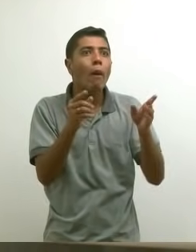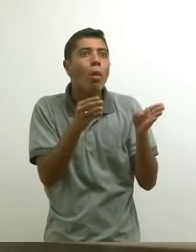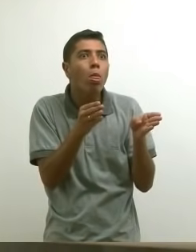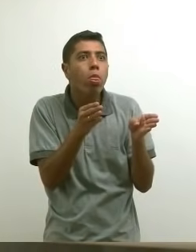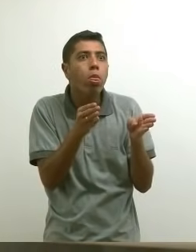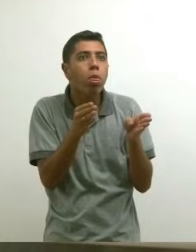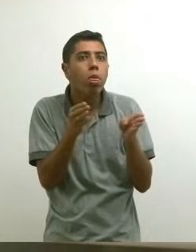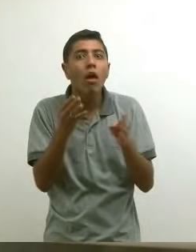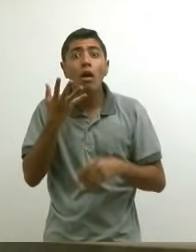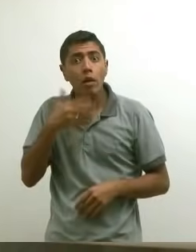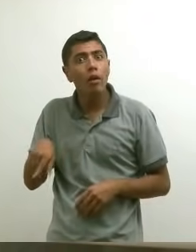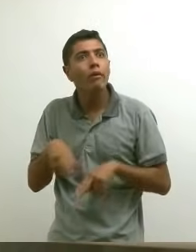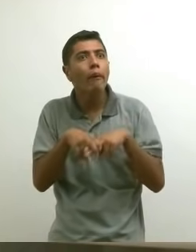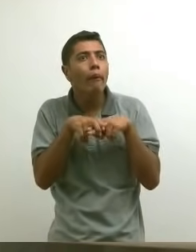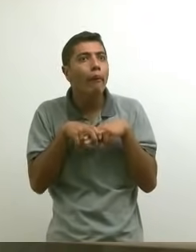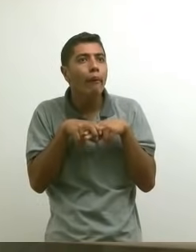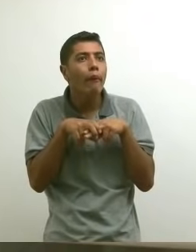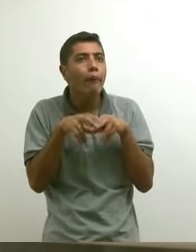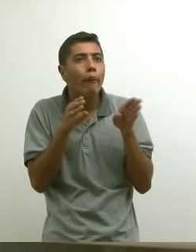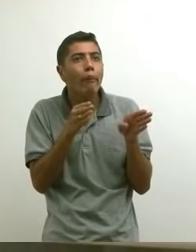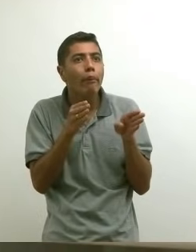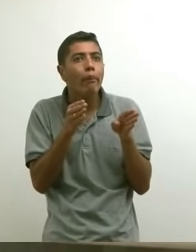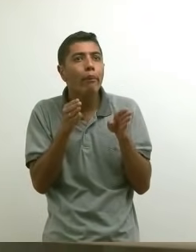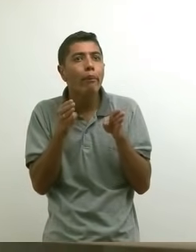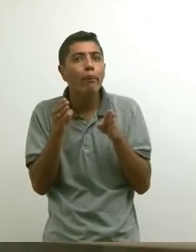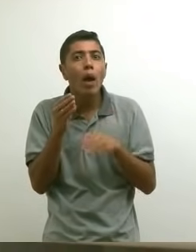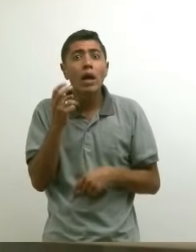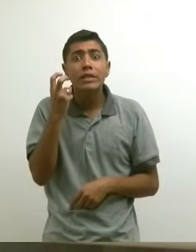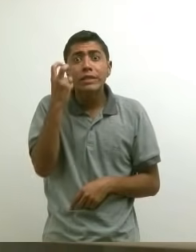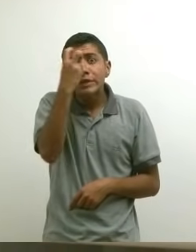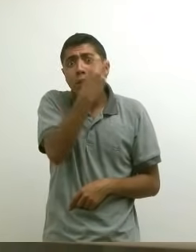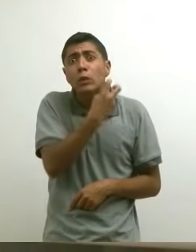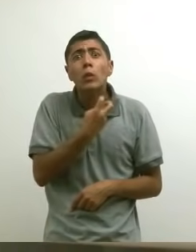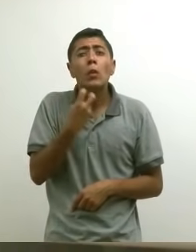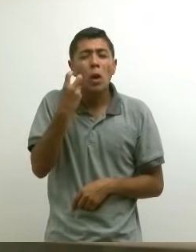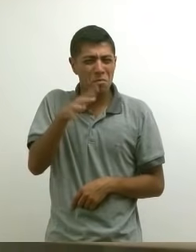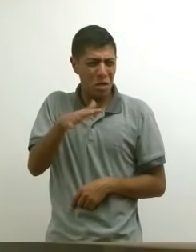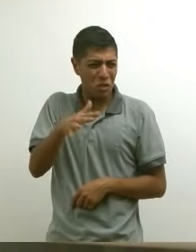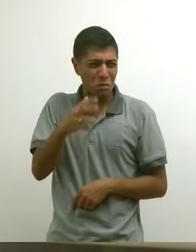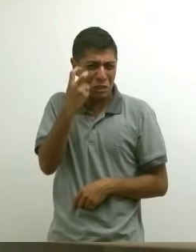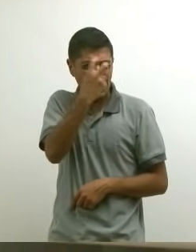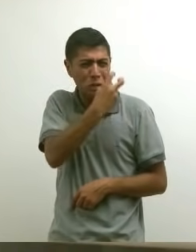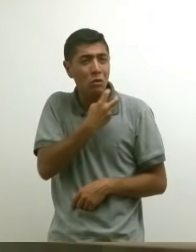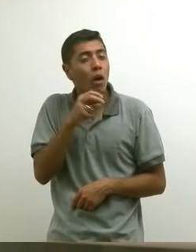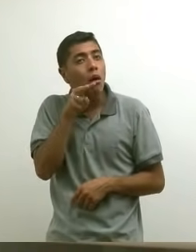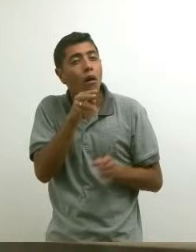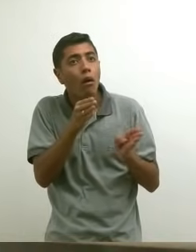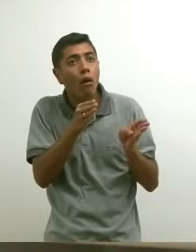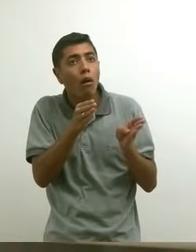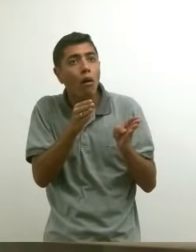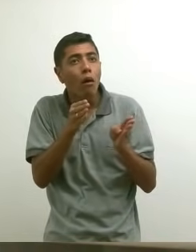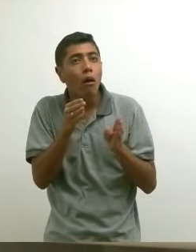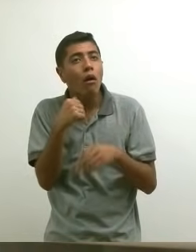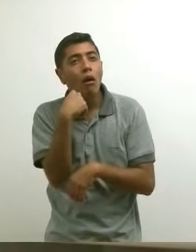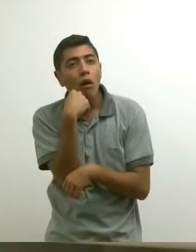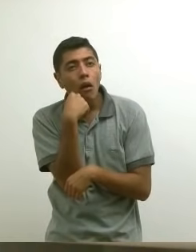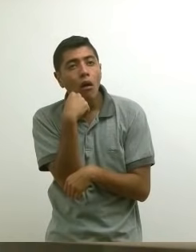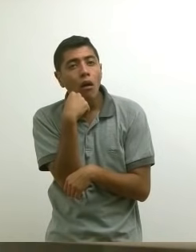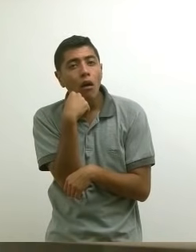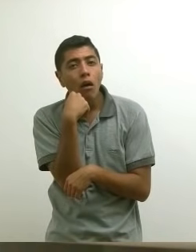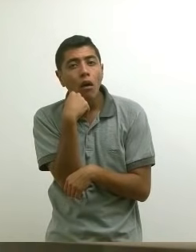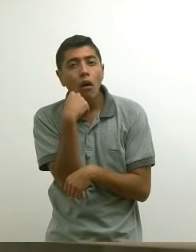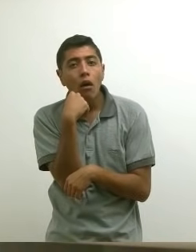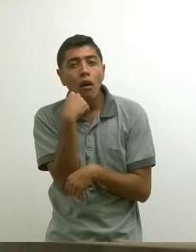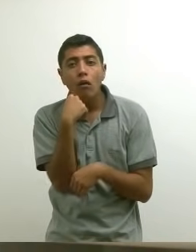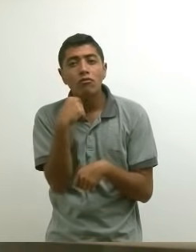de horas em frente à televisão ou seja criança sedentária e uma criança super